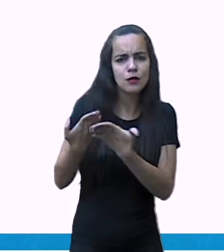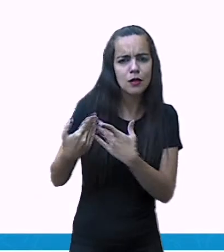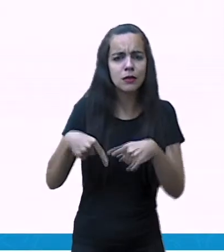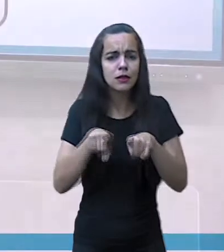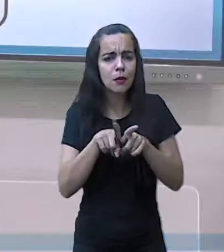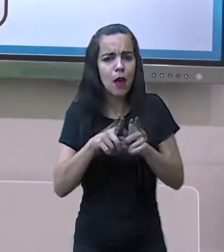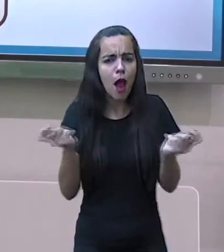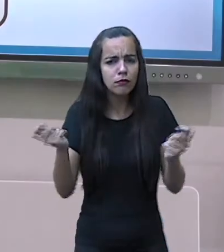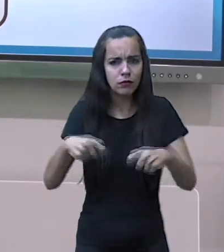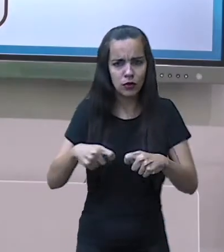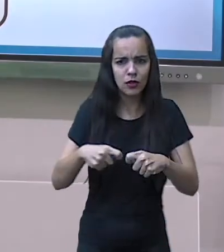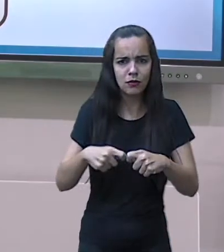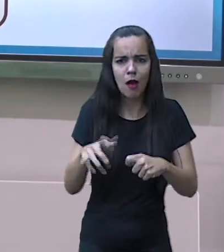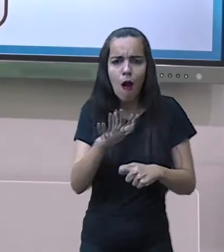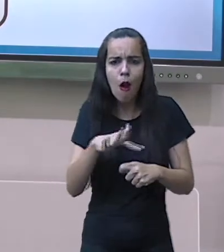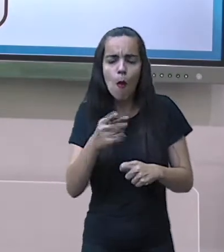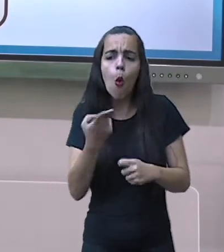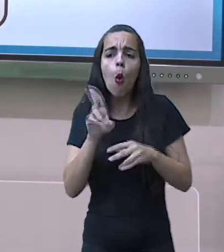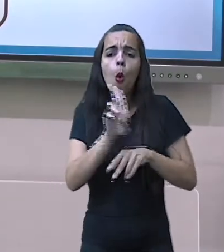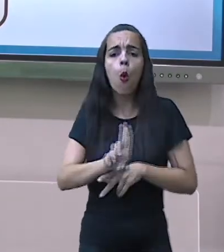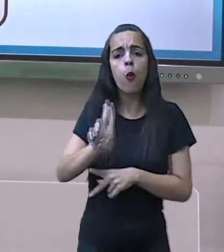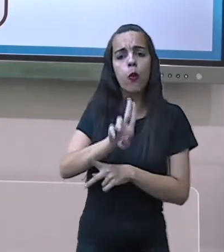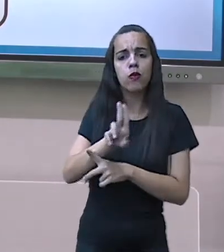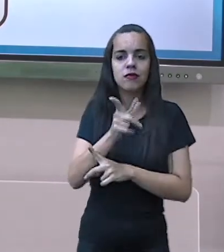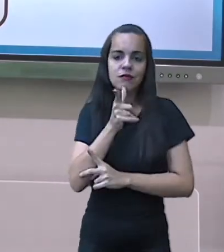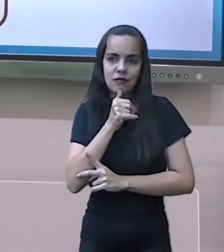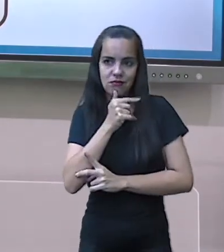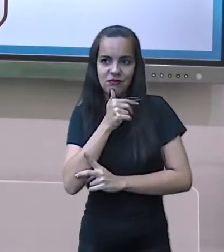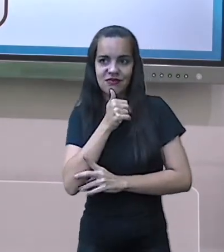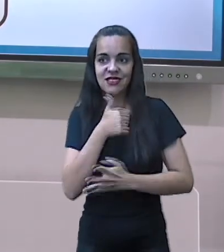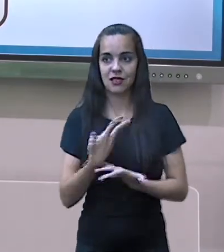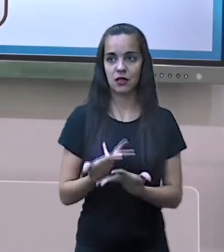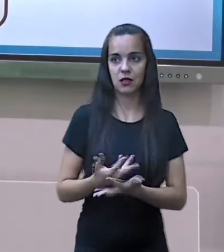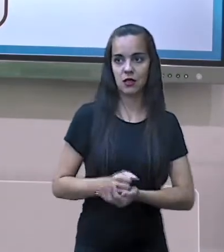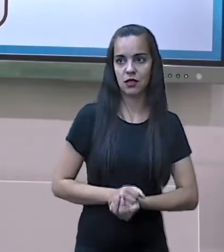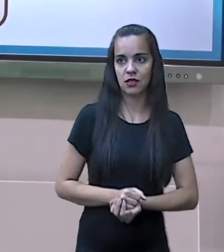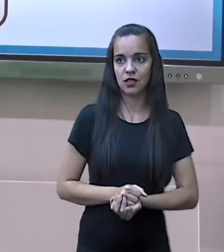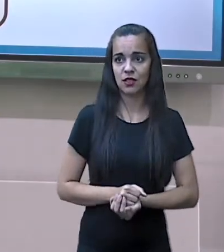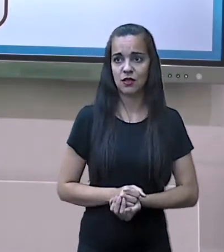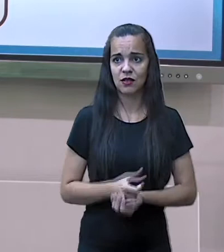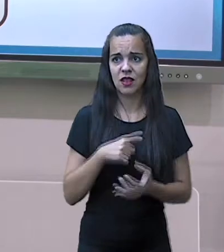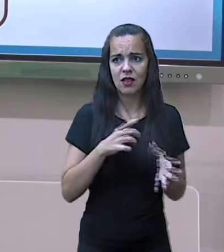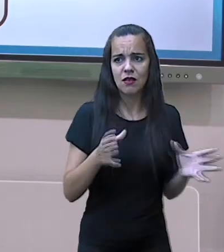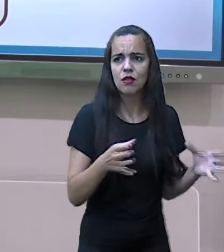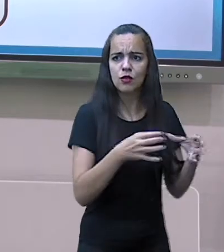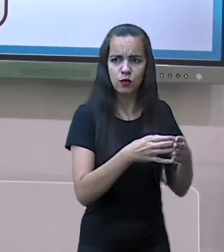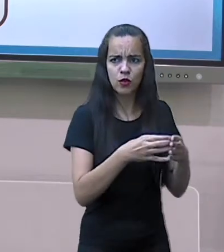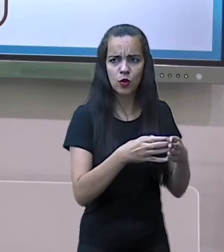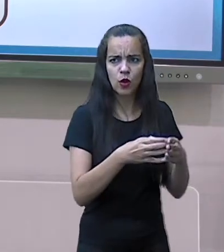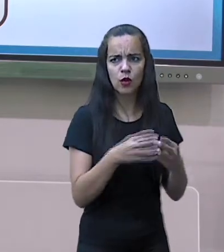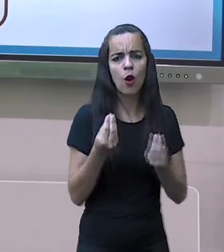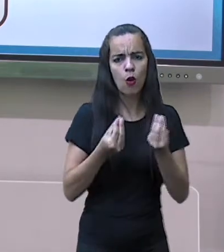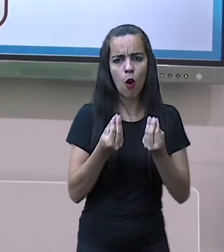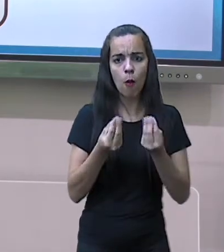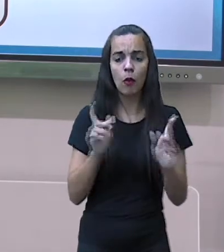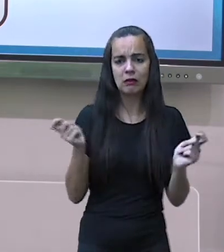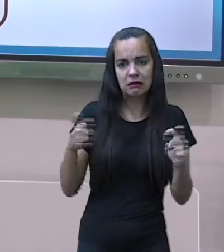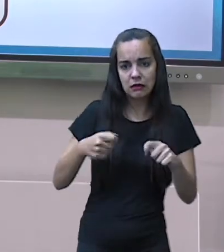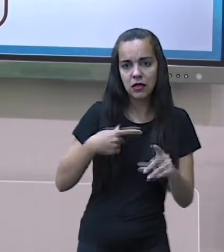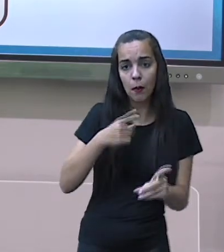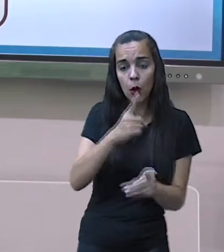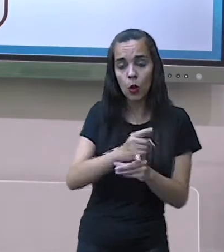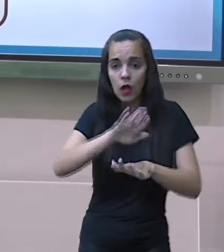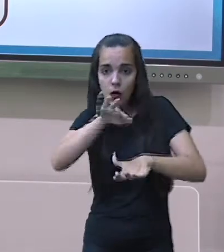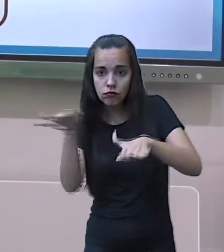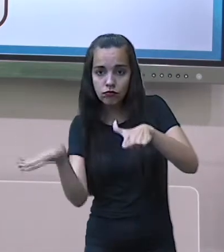dessas águas. É interessante, olha, a água doce nós vamos encontrá-la no subsolo, nós